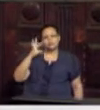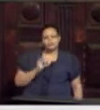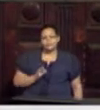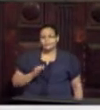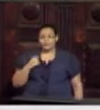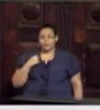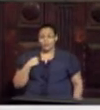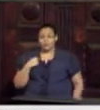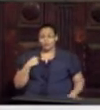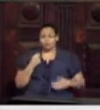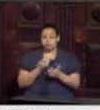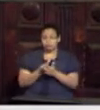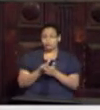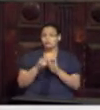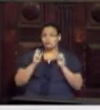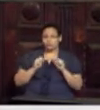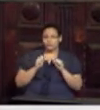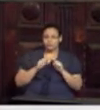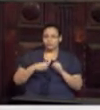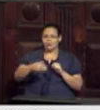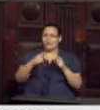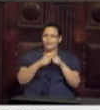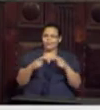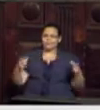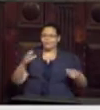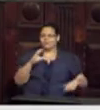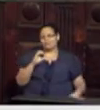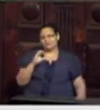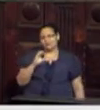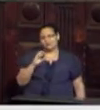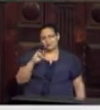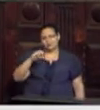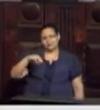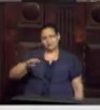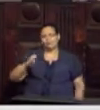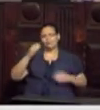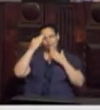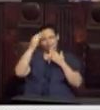seu gesto contribui para o aumento da criminalidade. Muito obrigada, senhora presidente.